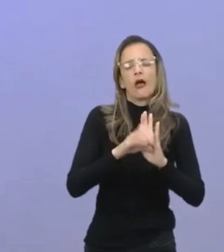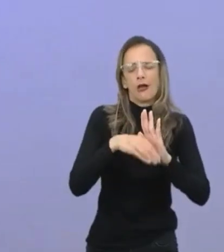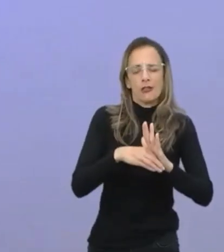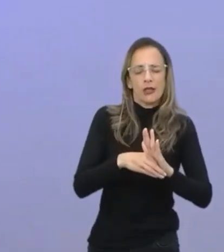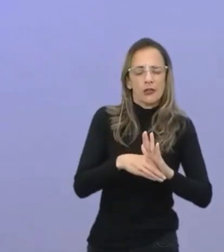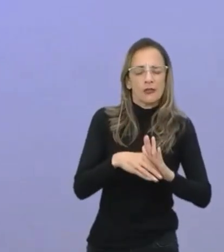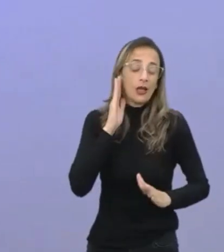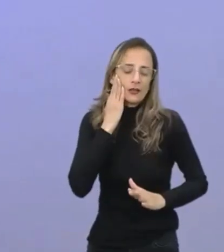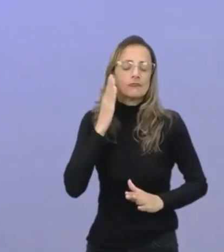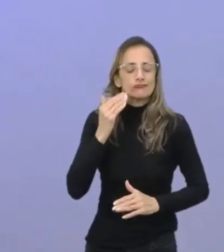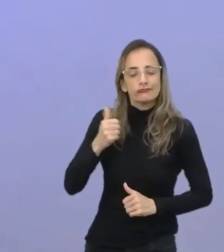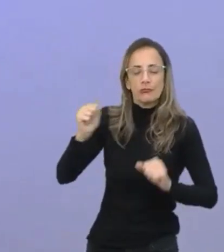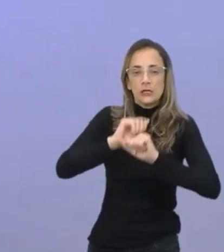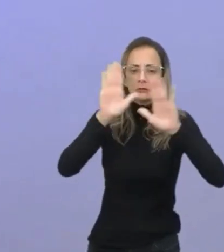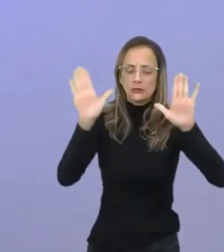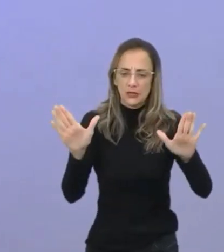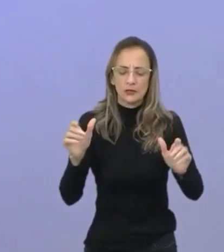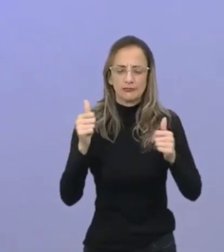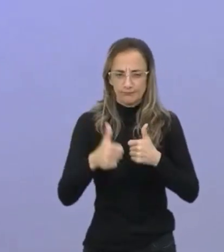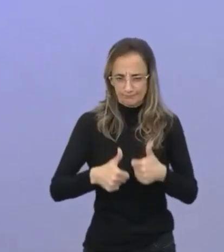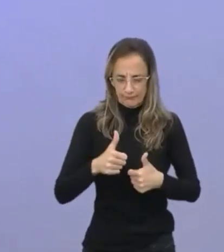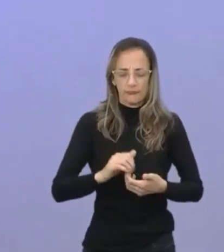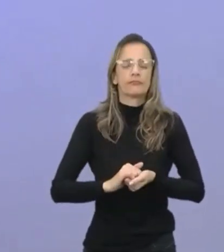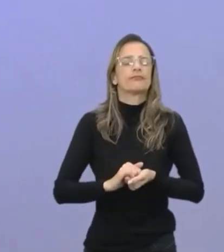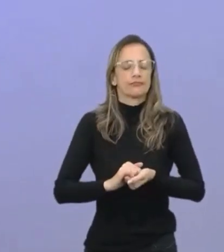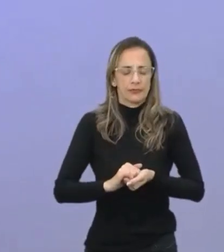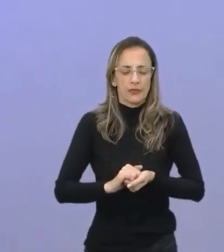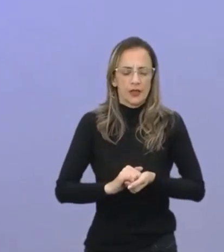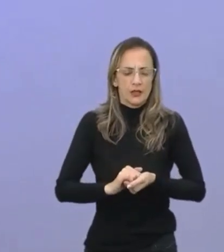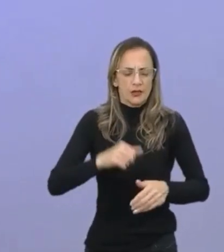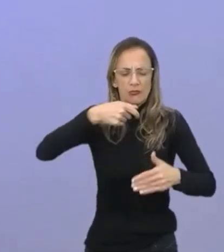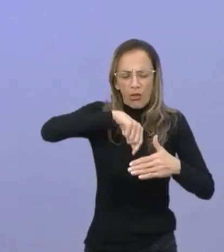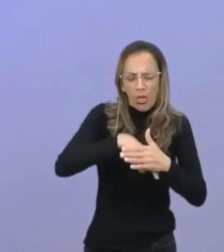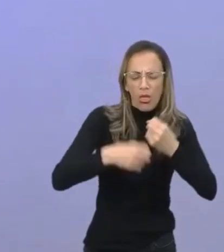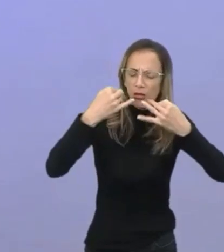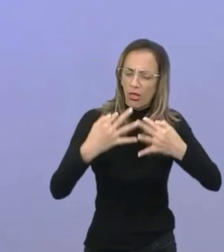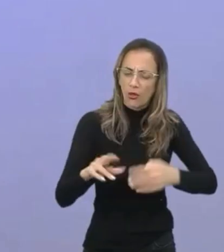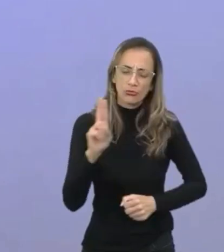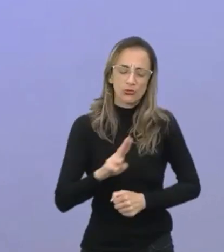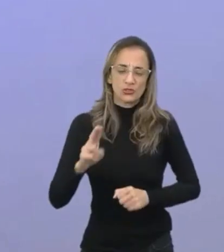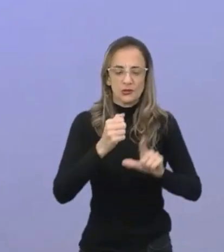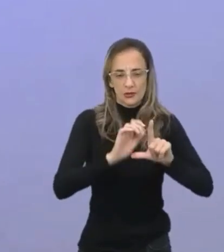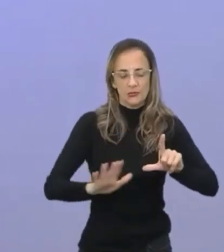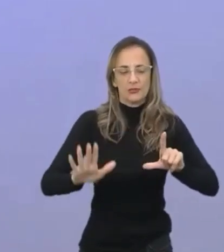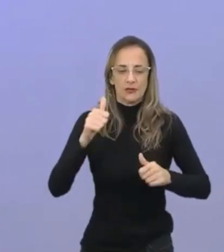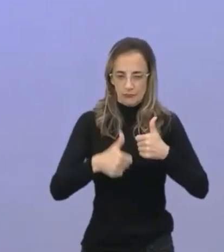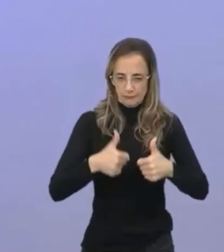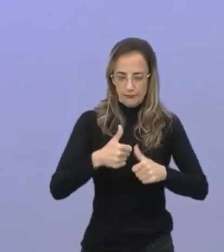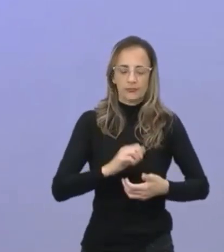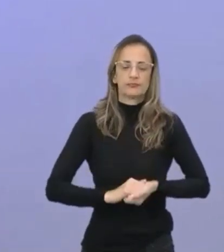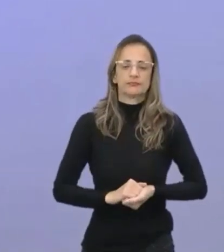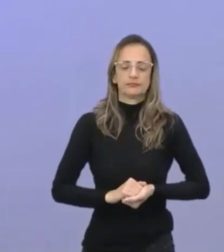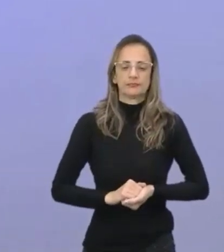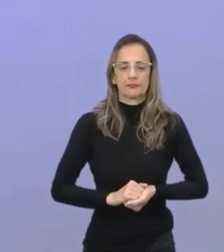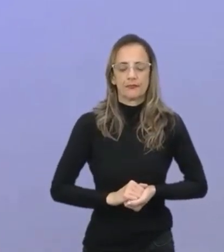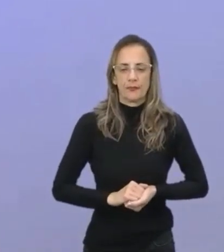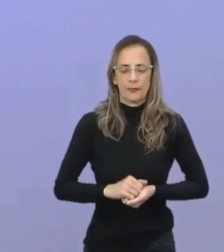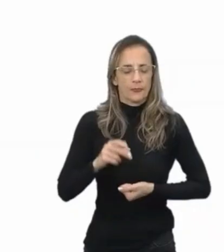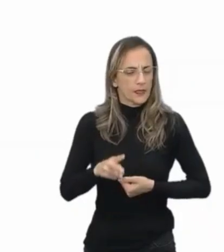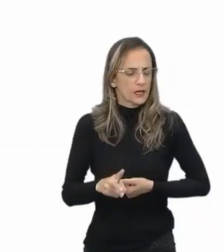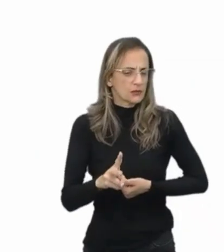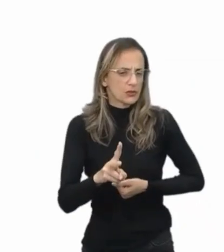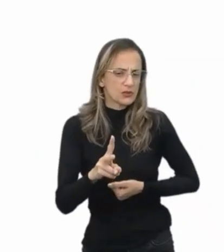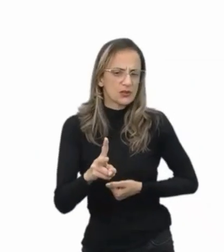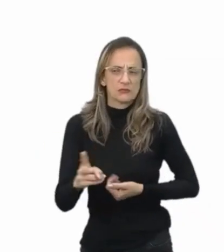de algoritmo. Você vai conseguir explicar, professor, mais aprofundadamente utilizando essa plataforma, ok? Processo de